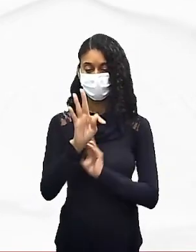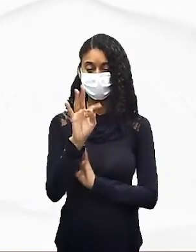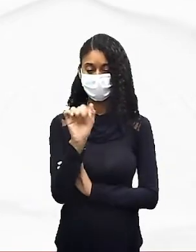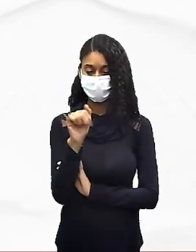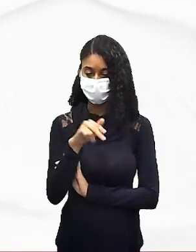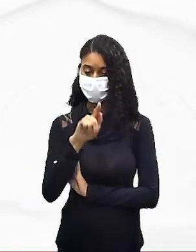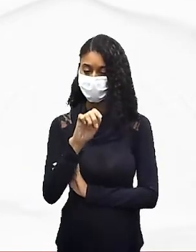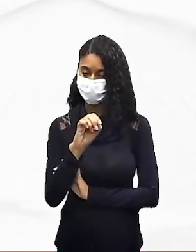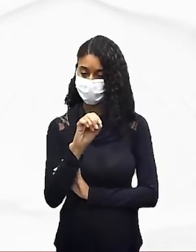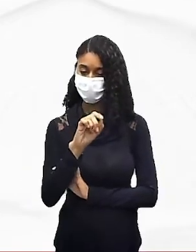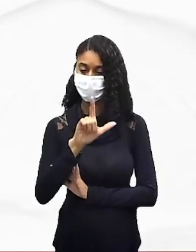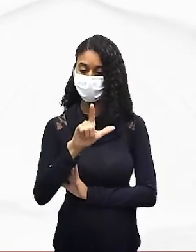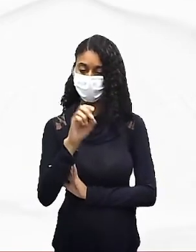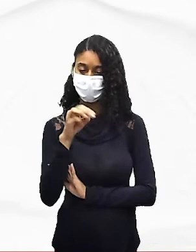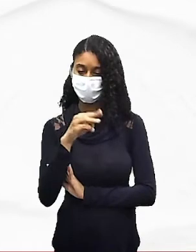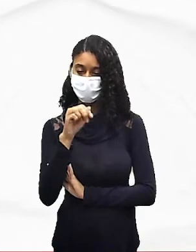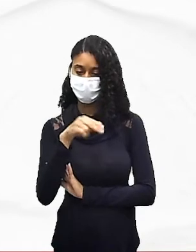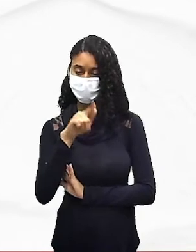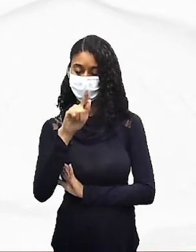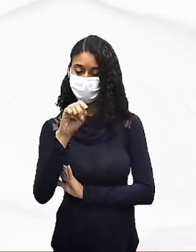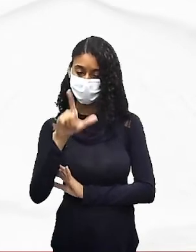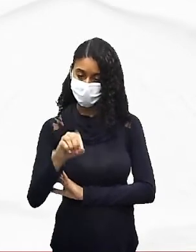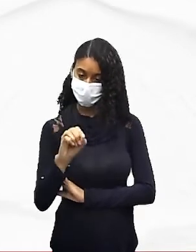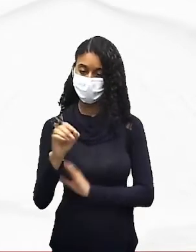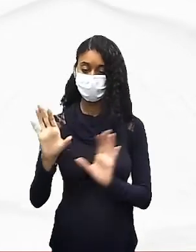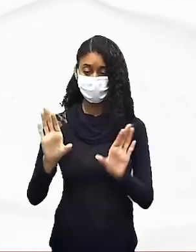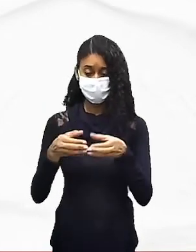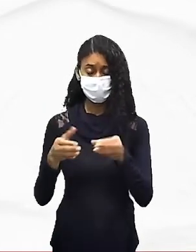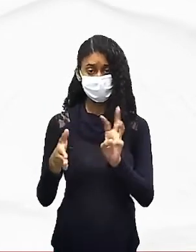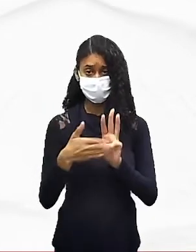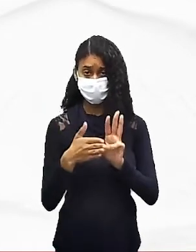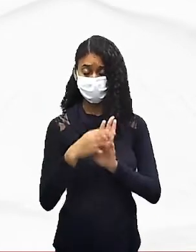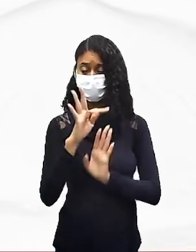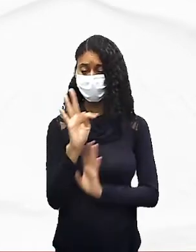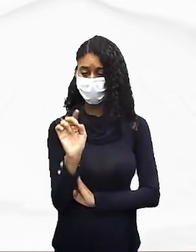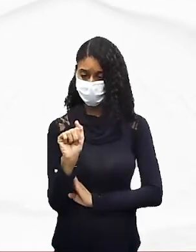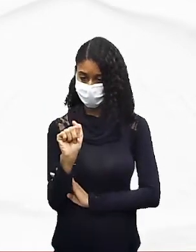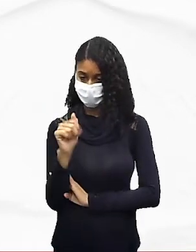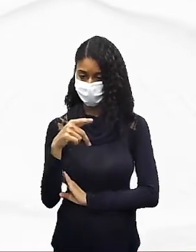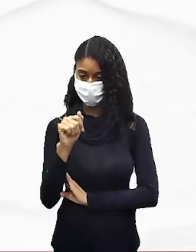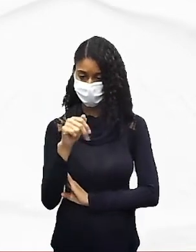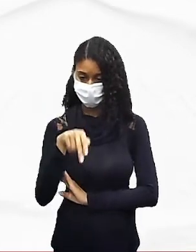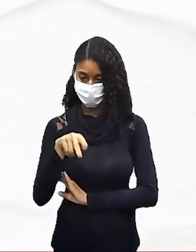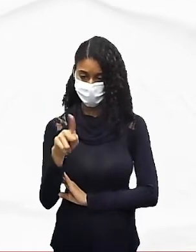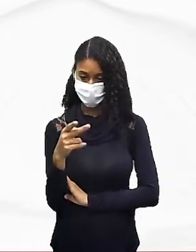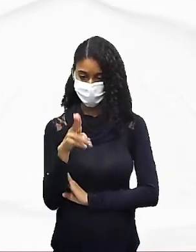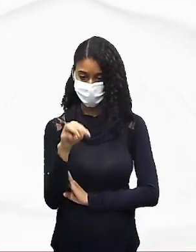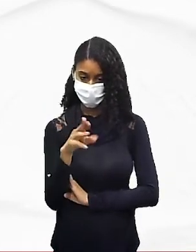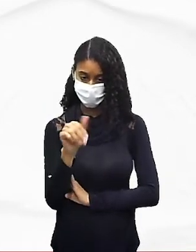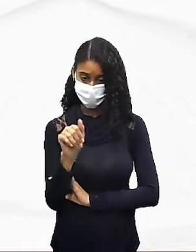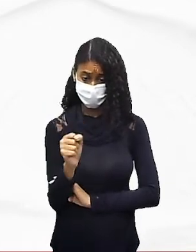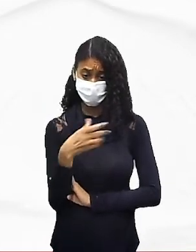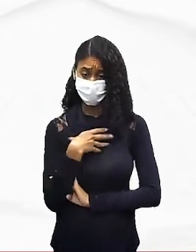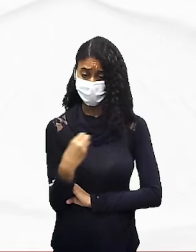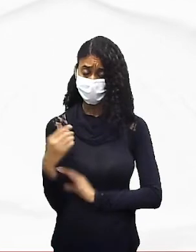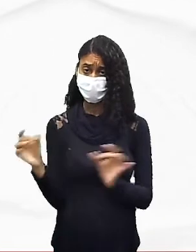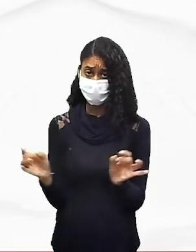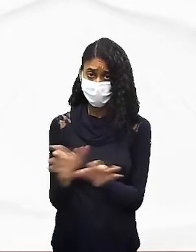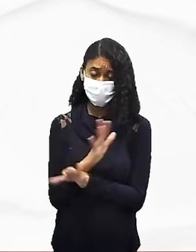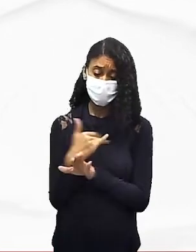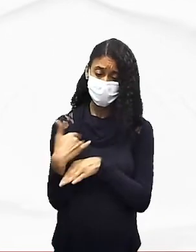Tangolomângulo na tribo Tapanhumas e os filhos dela se acabaram de um em um. Não havia mais ninguém